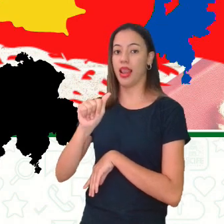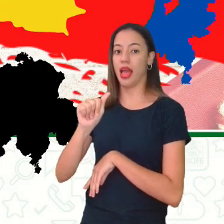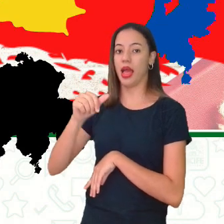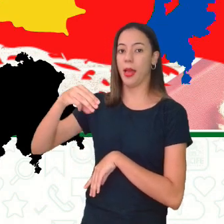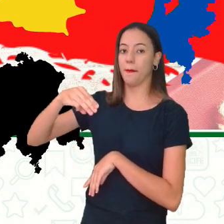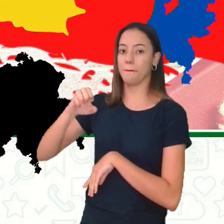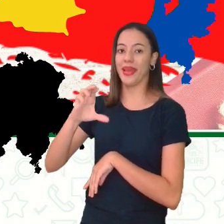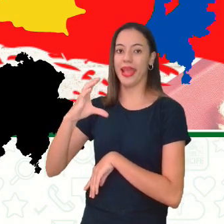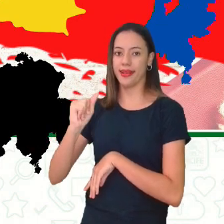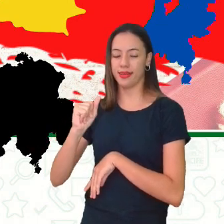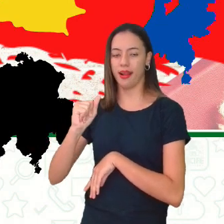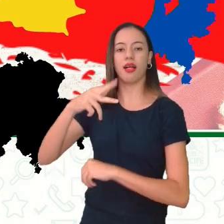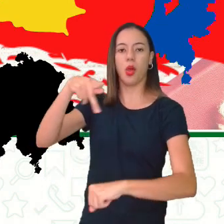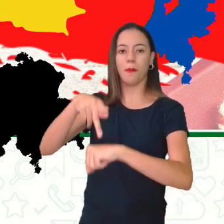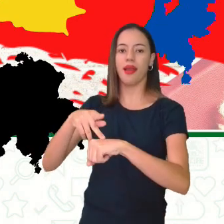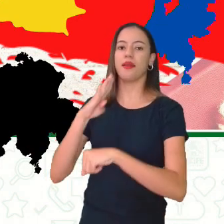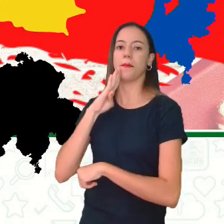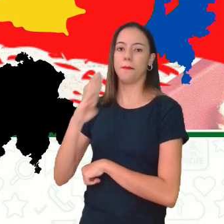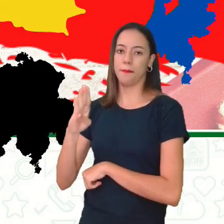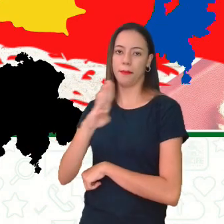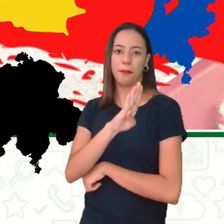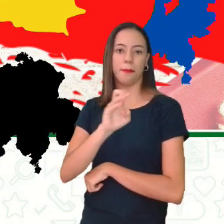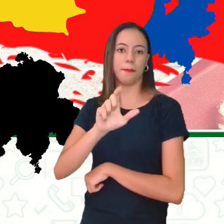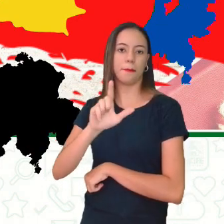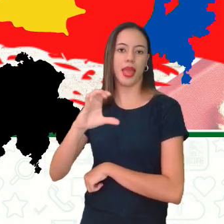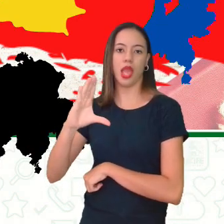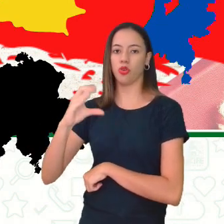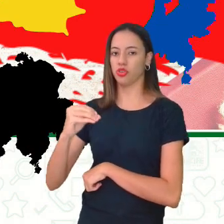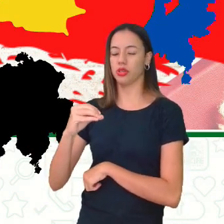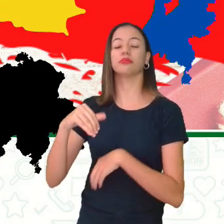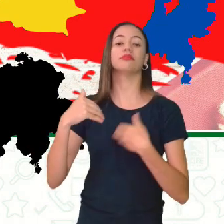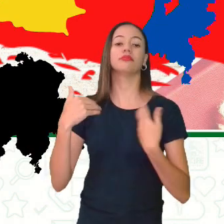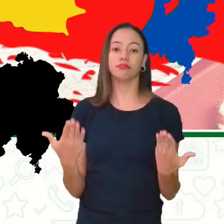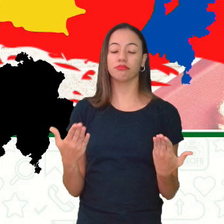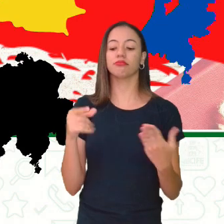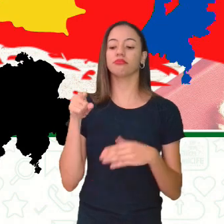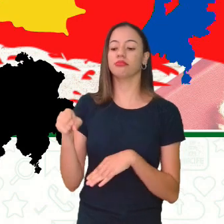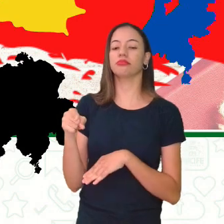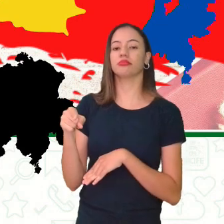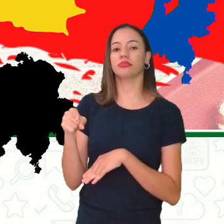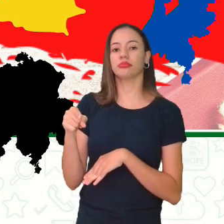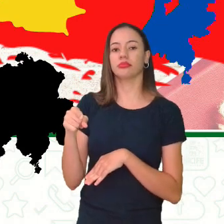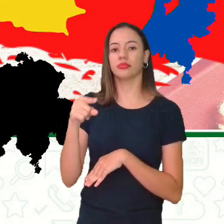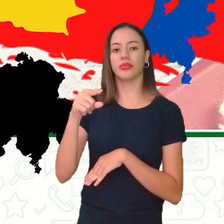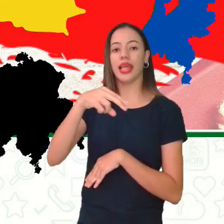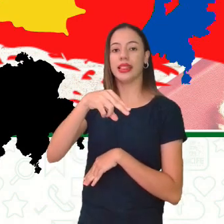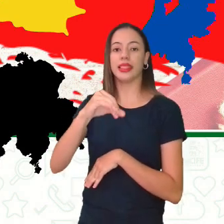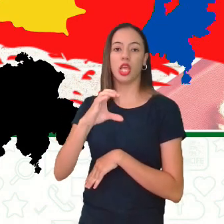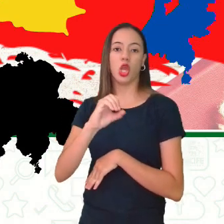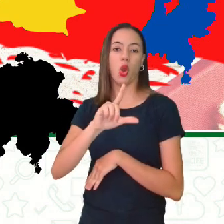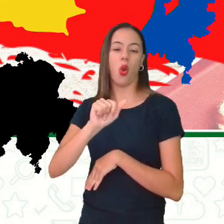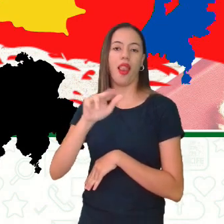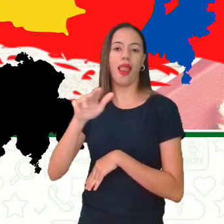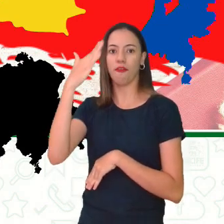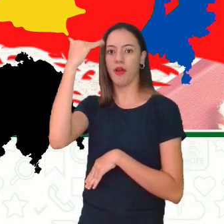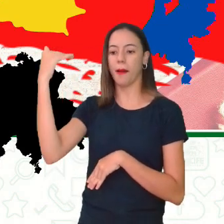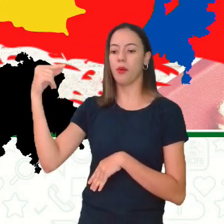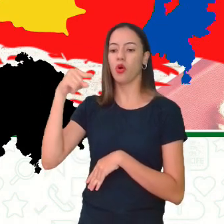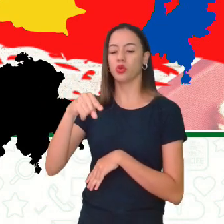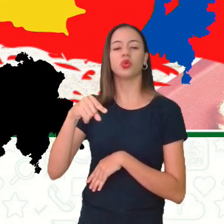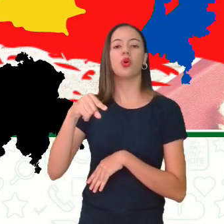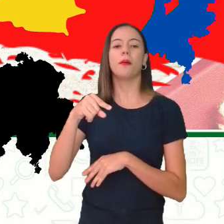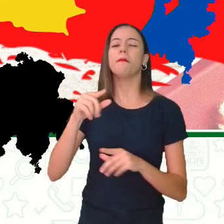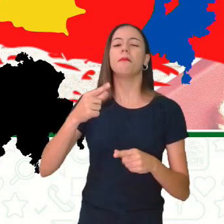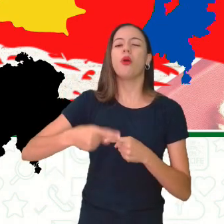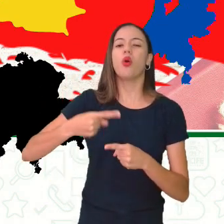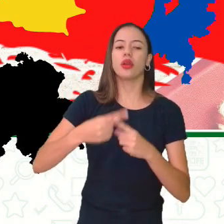né? Então, Nicolau, ele é habitualmente conhecido como fornecedor de presentes para